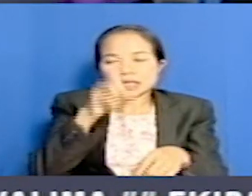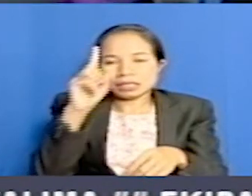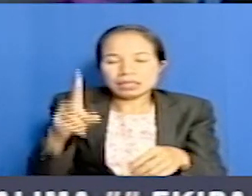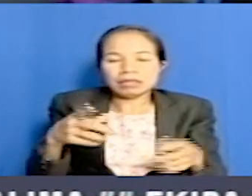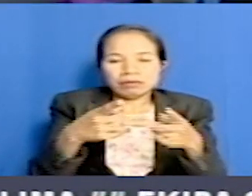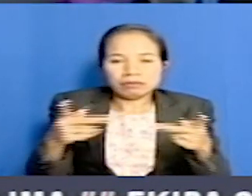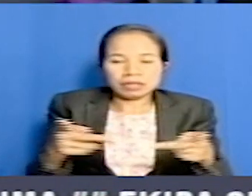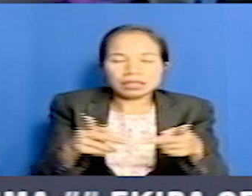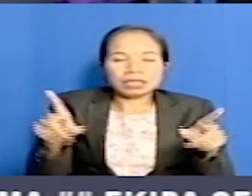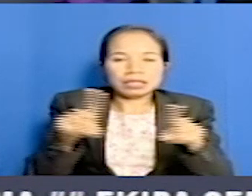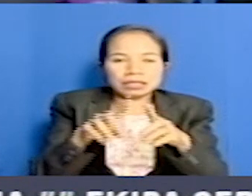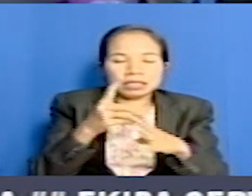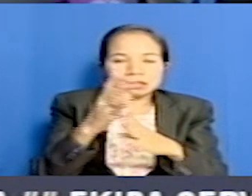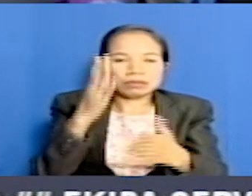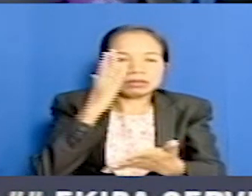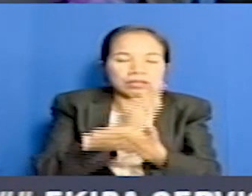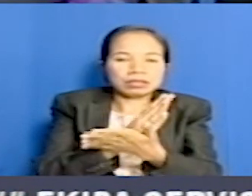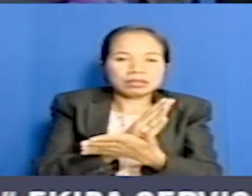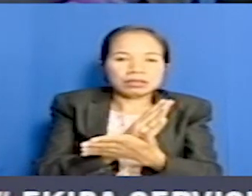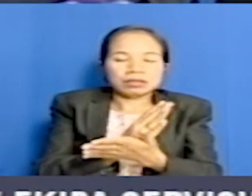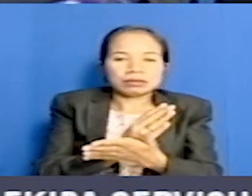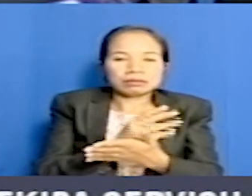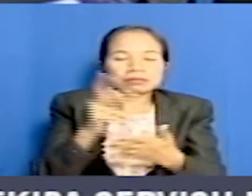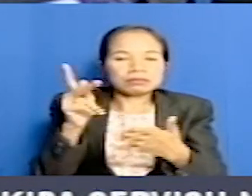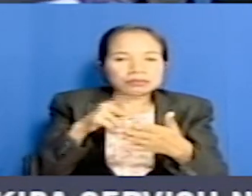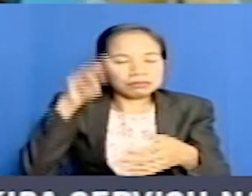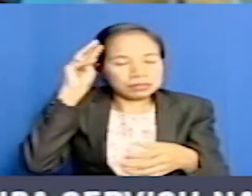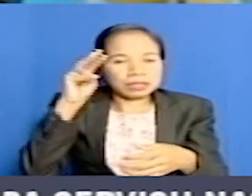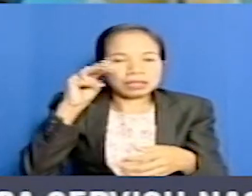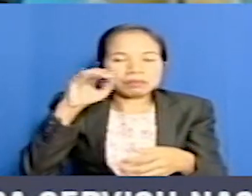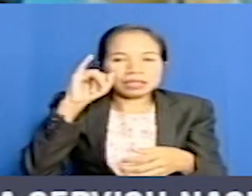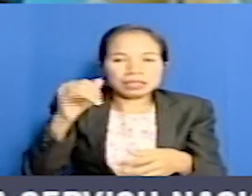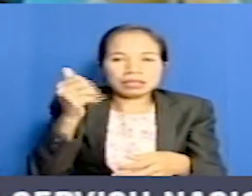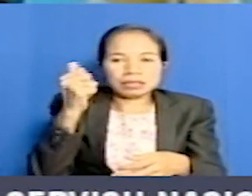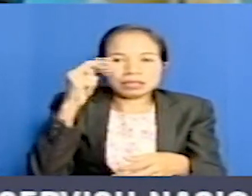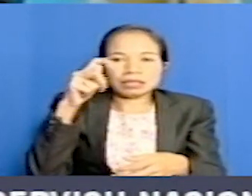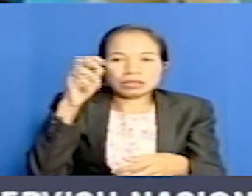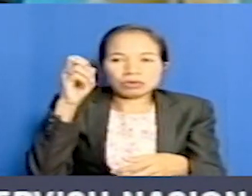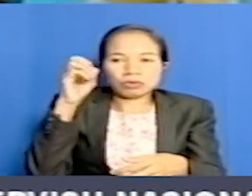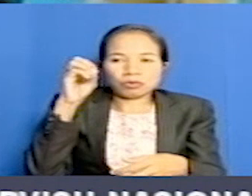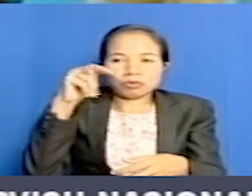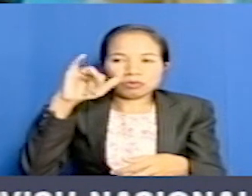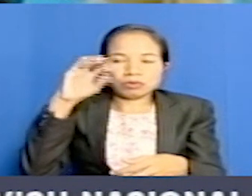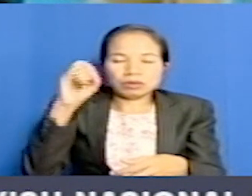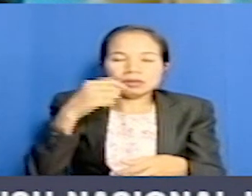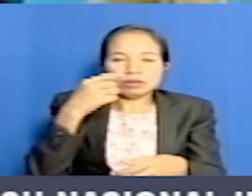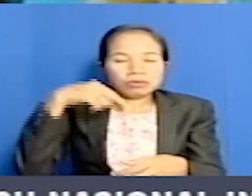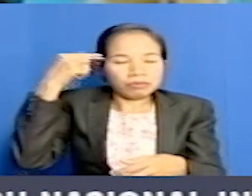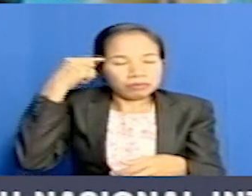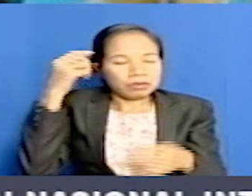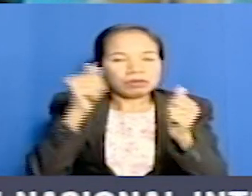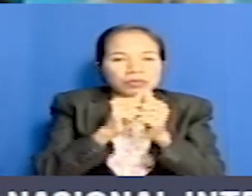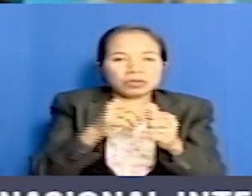Fátima Nessa, Diretor Nacional de Prevenção Conflito Comunitário, Ministério Interior, António Viegas, informa: Governo Hamuto